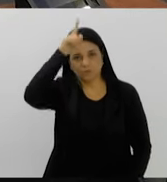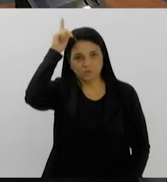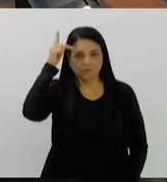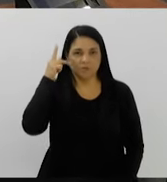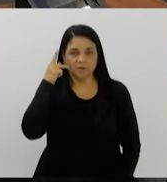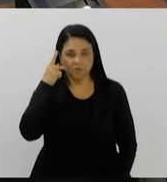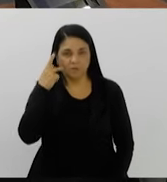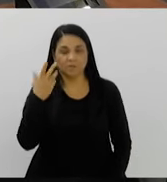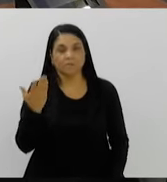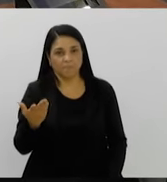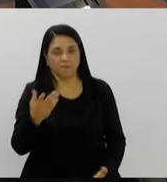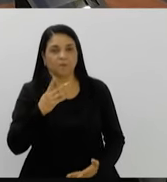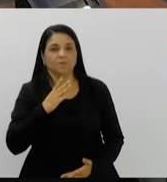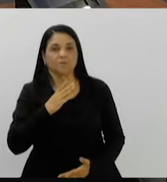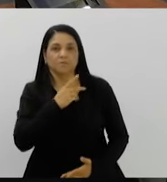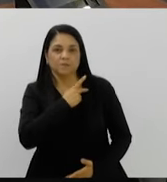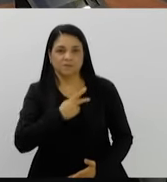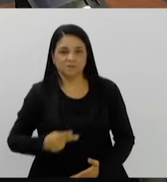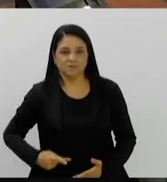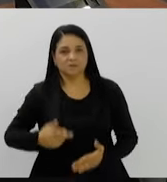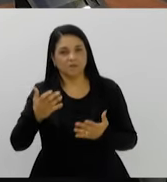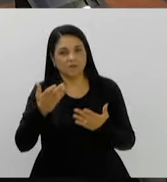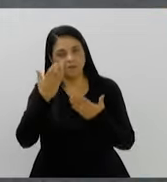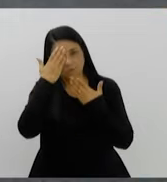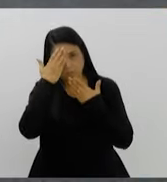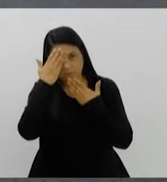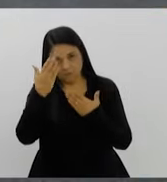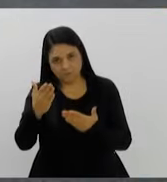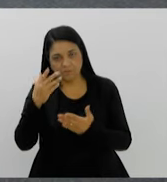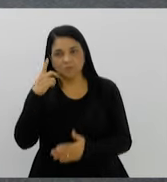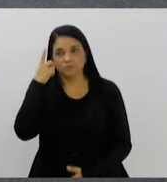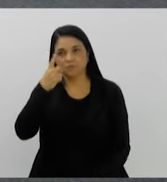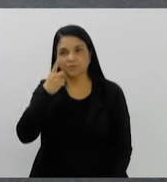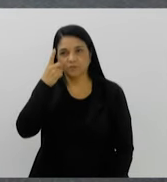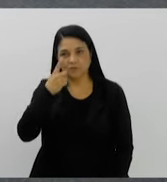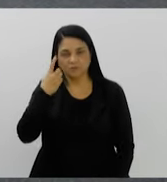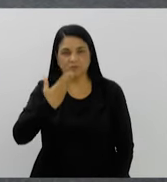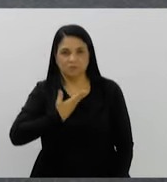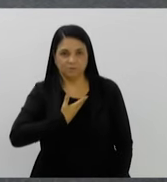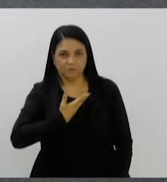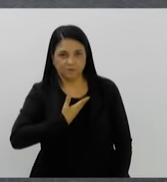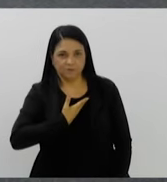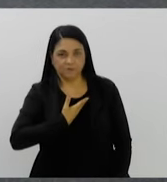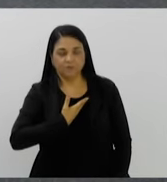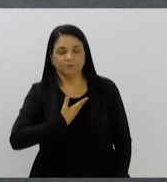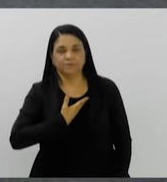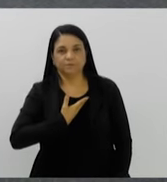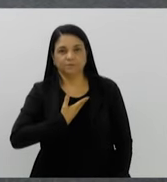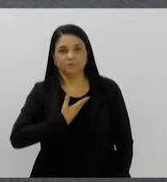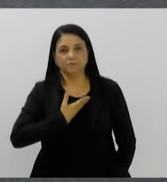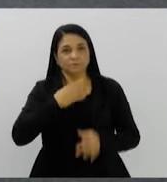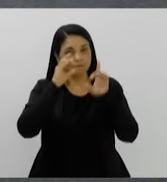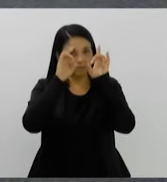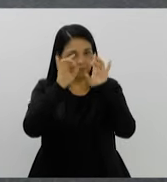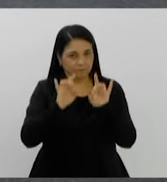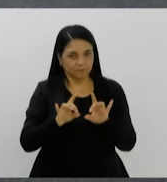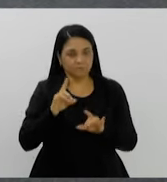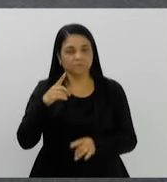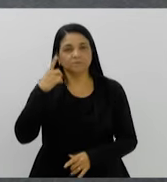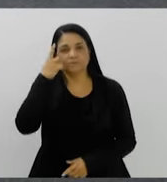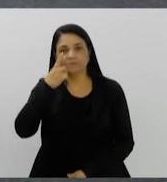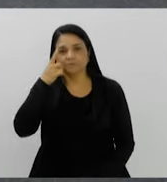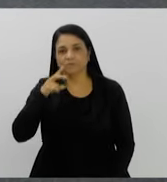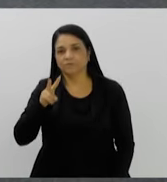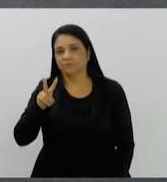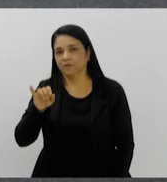senhor presidente queria agradecer ao Parlamento Fluminense agora em especial Deputado